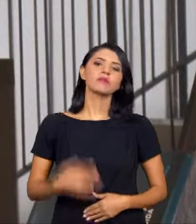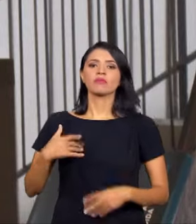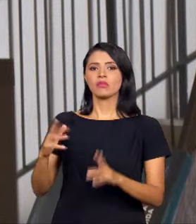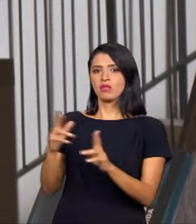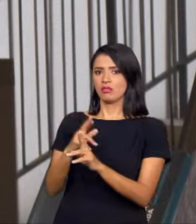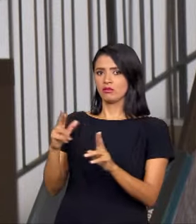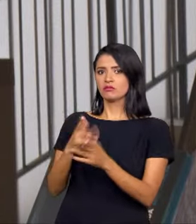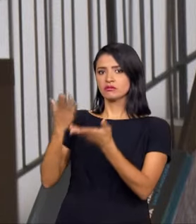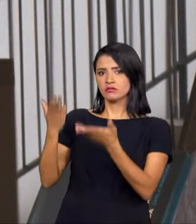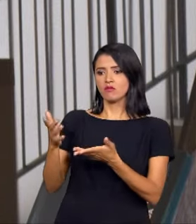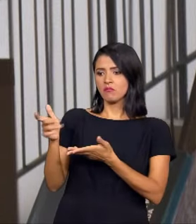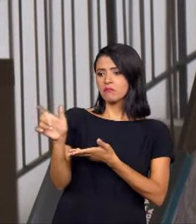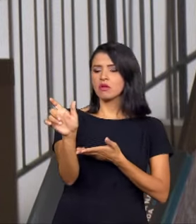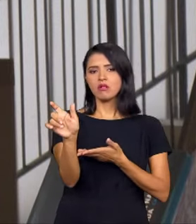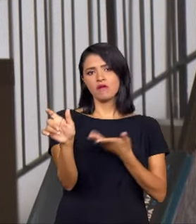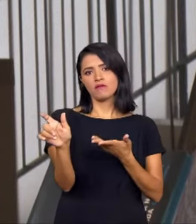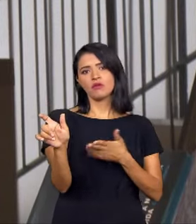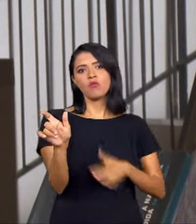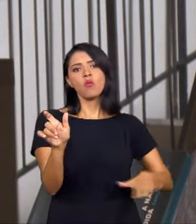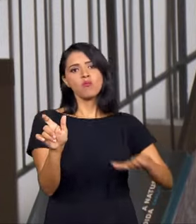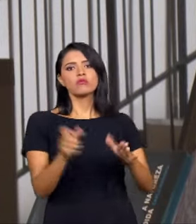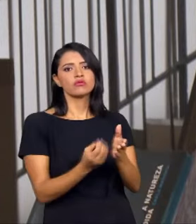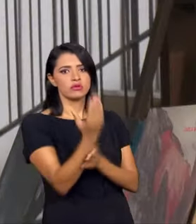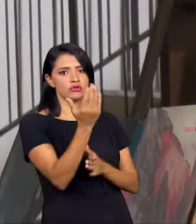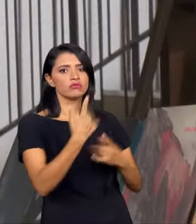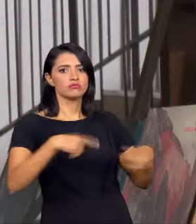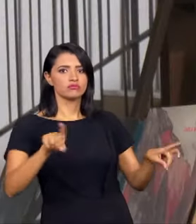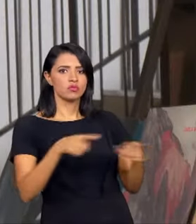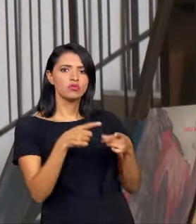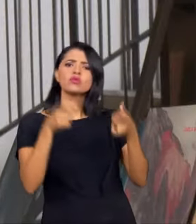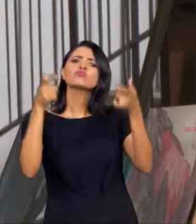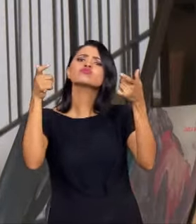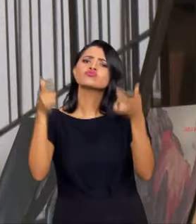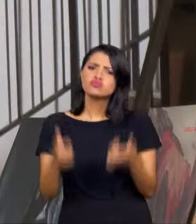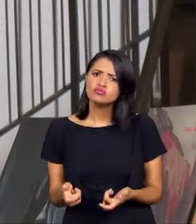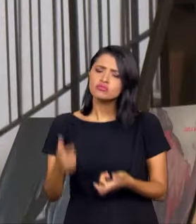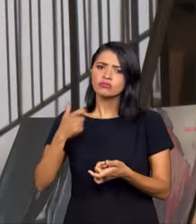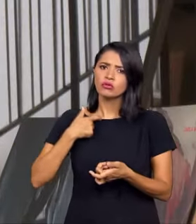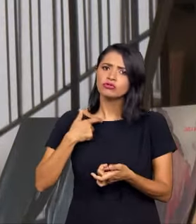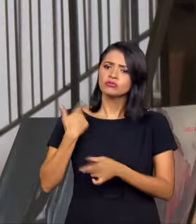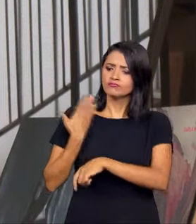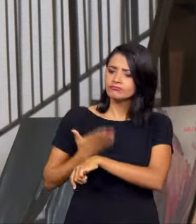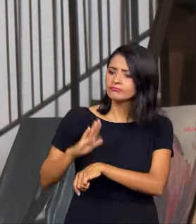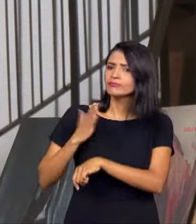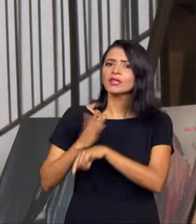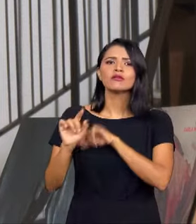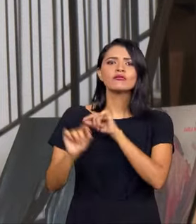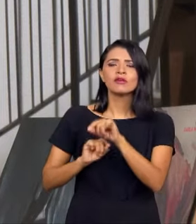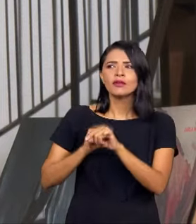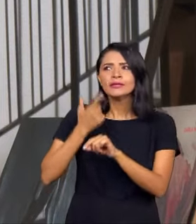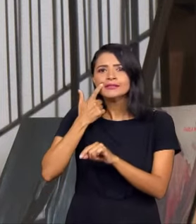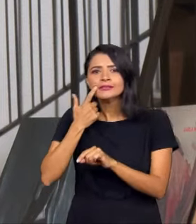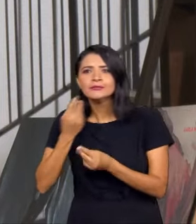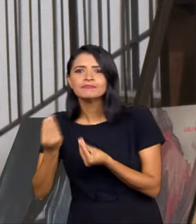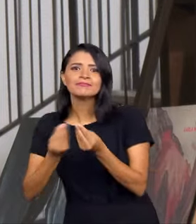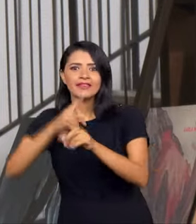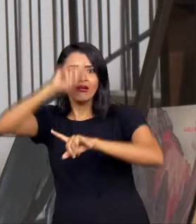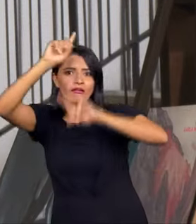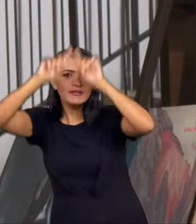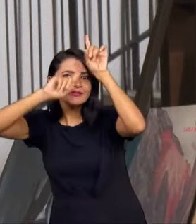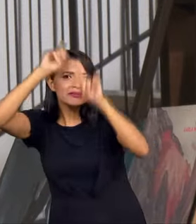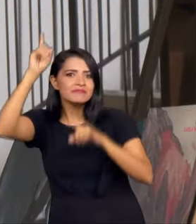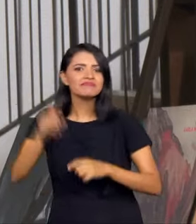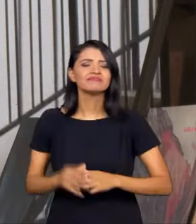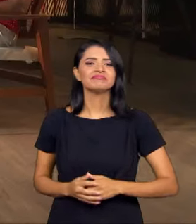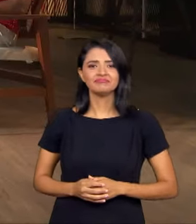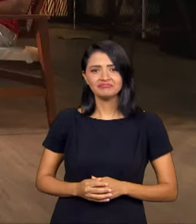Minha relação com a palavra veio da música. Era um lugar onde eu exercitava muito a coisa